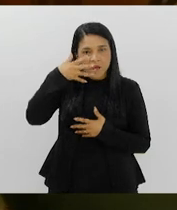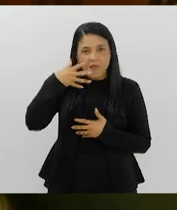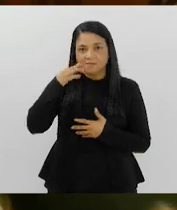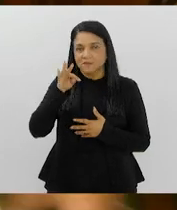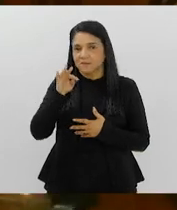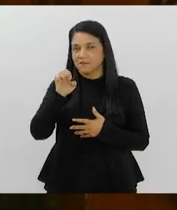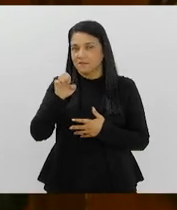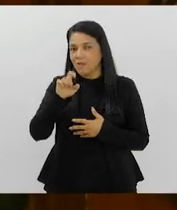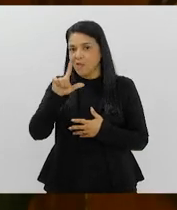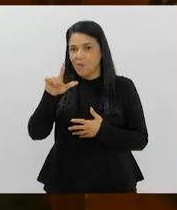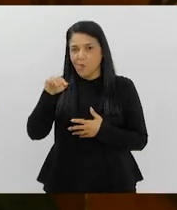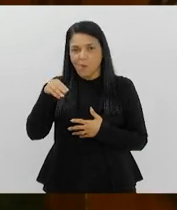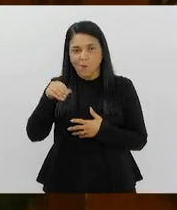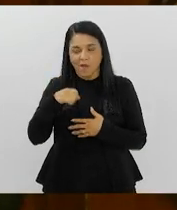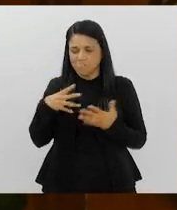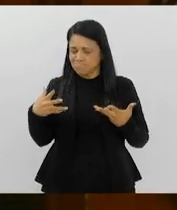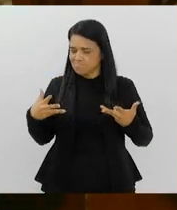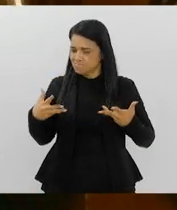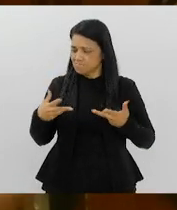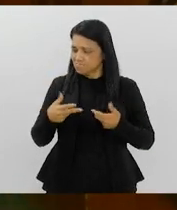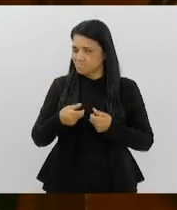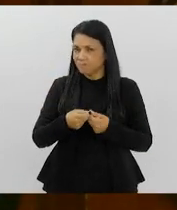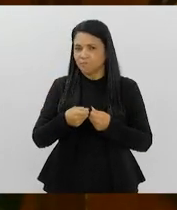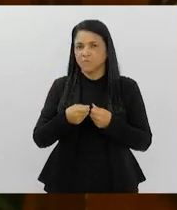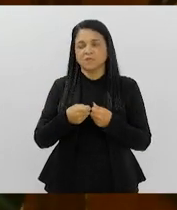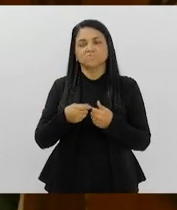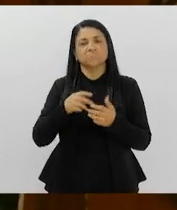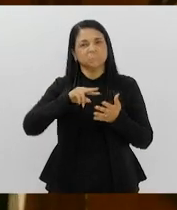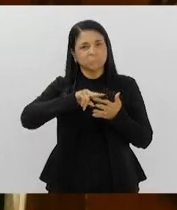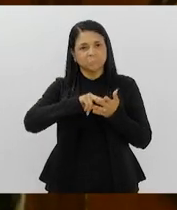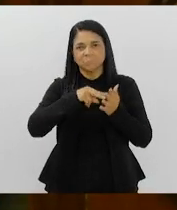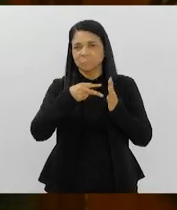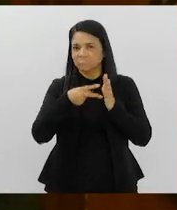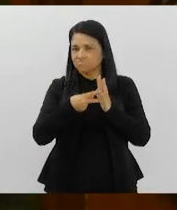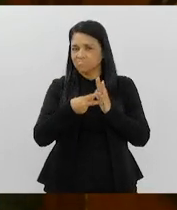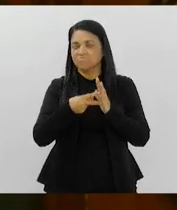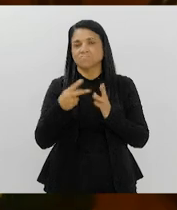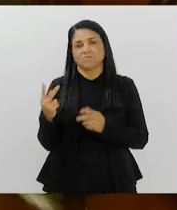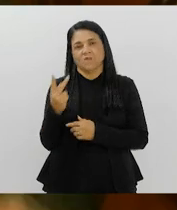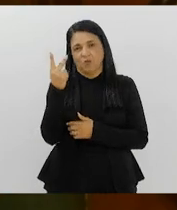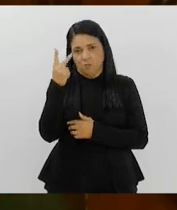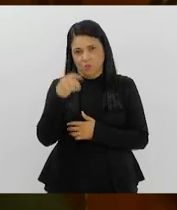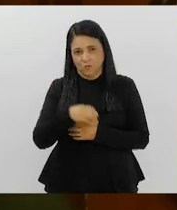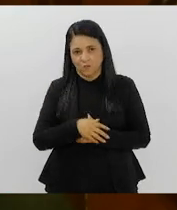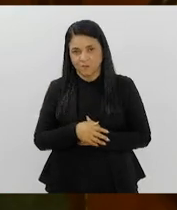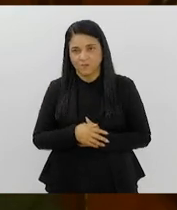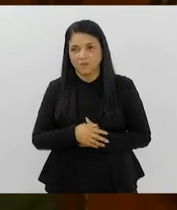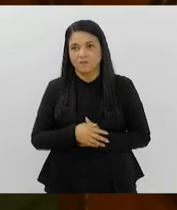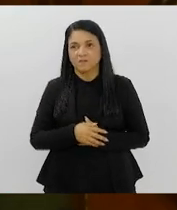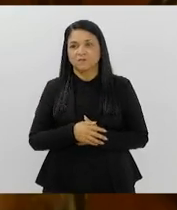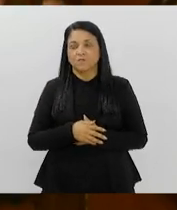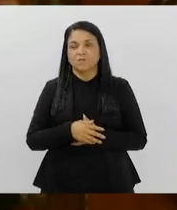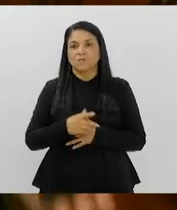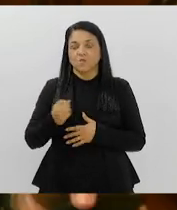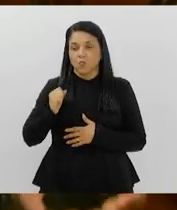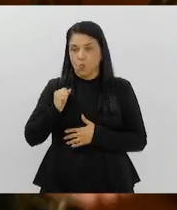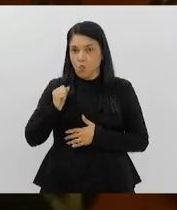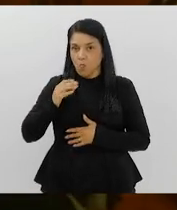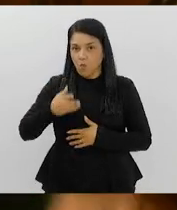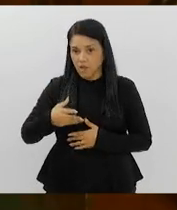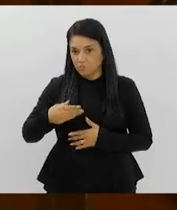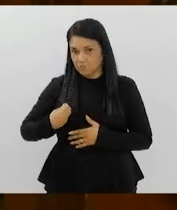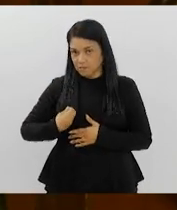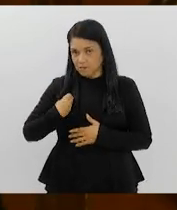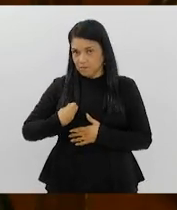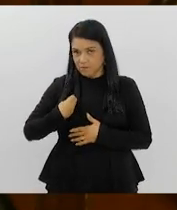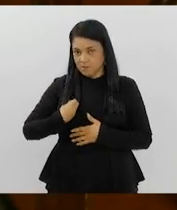espetacular, trazendo conhecimentos assim, de valores significativos para nós. O Acre pela Vida, ele é, como eu já disse, é um